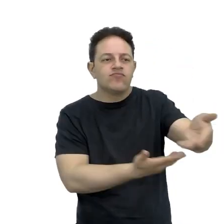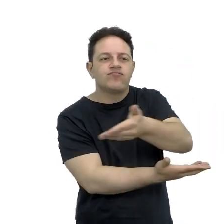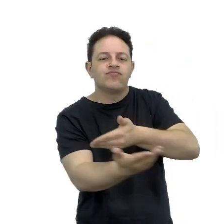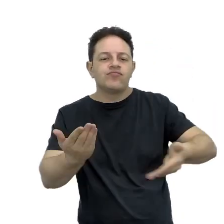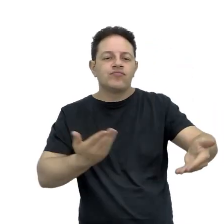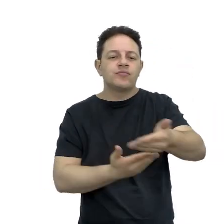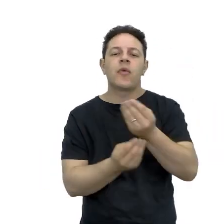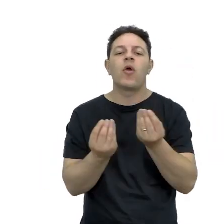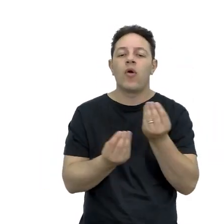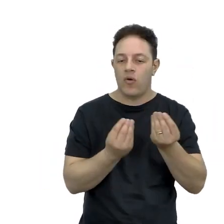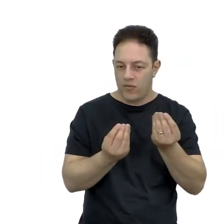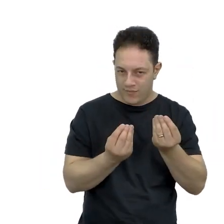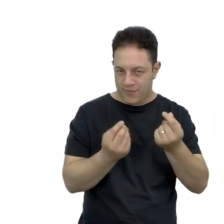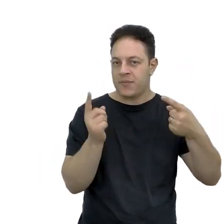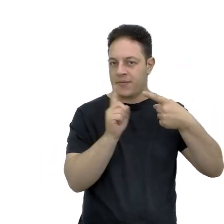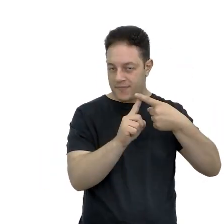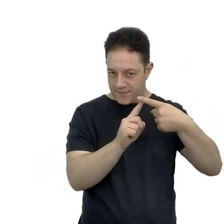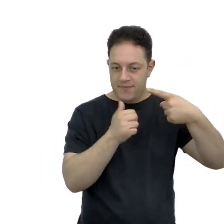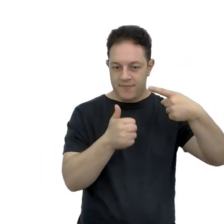de cada aula.